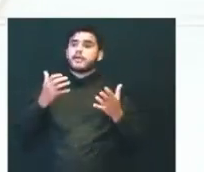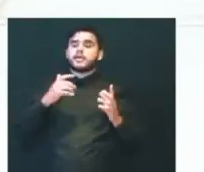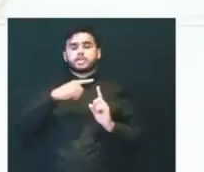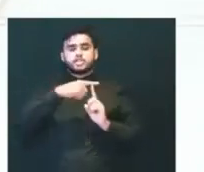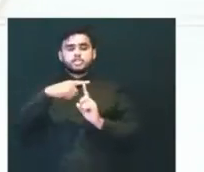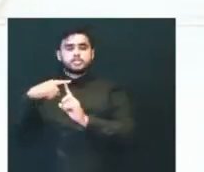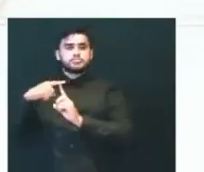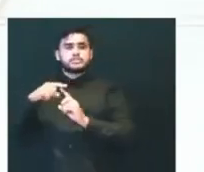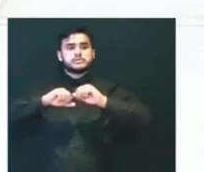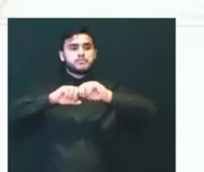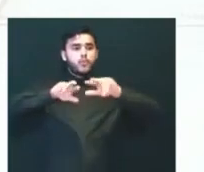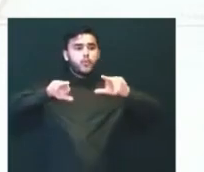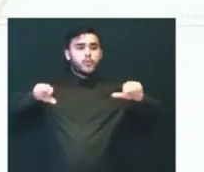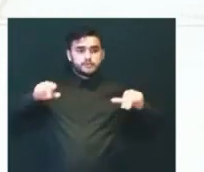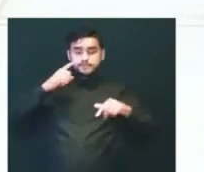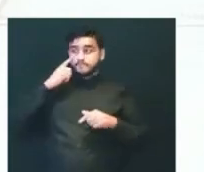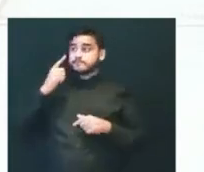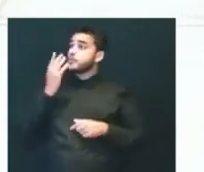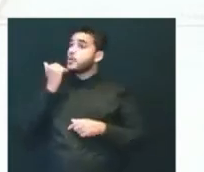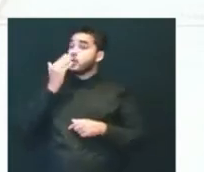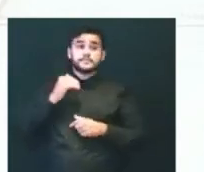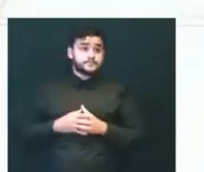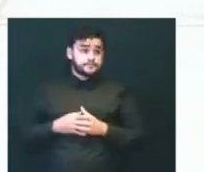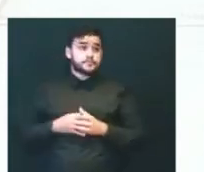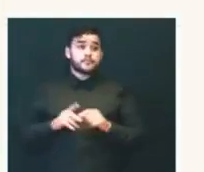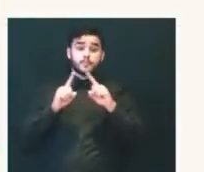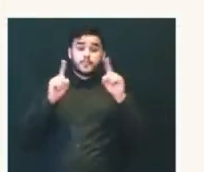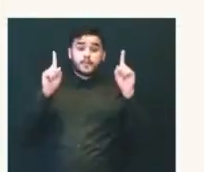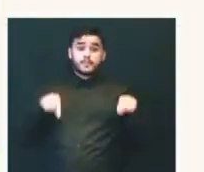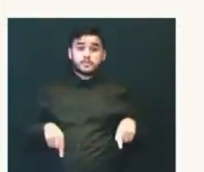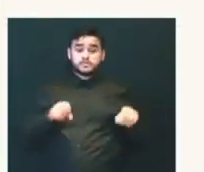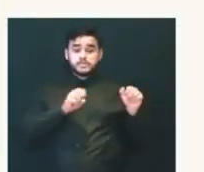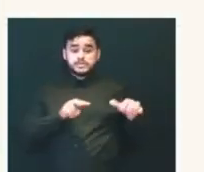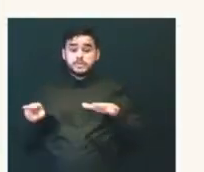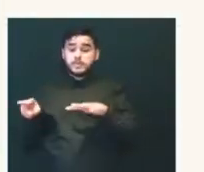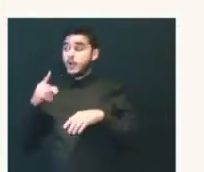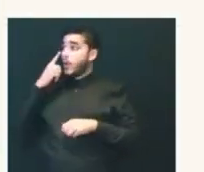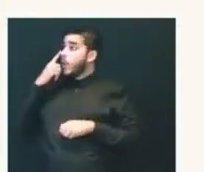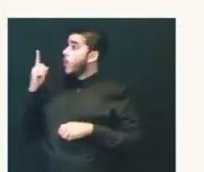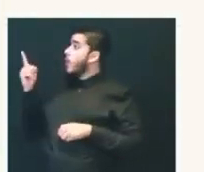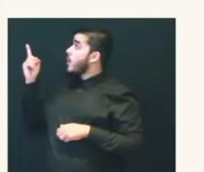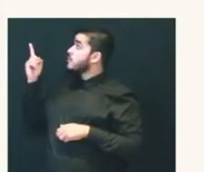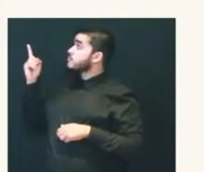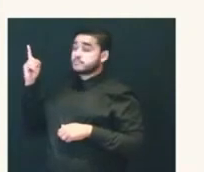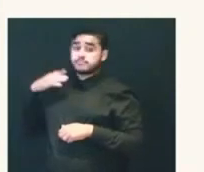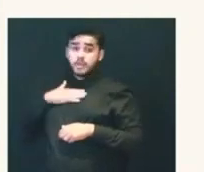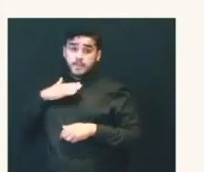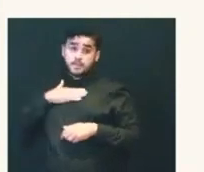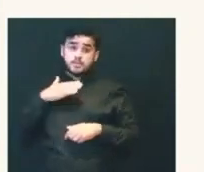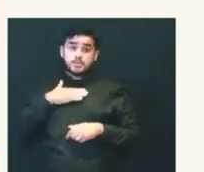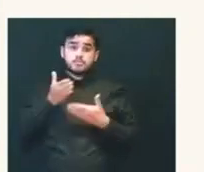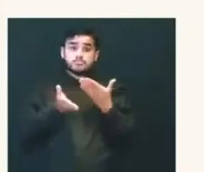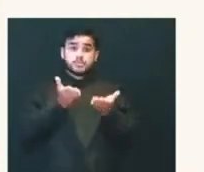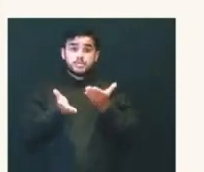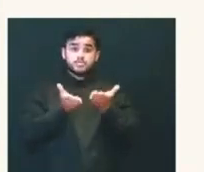ofertados. Então, eu gosto muito de trabalhar com planejamento semanal. Trouxe aqui uma planilha que eu uso no consultório, que é o